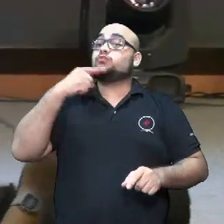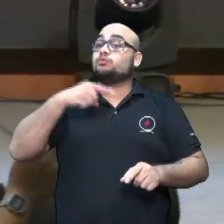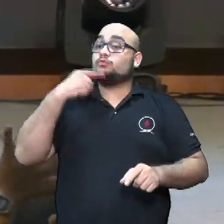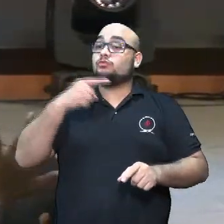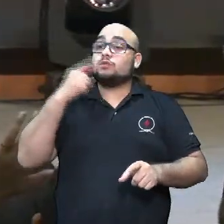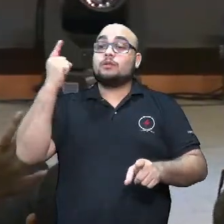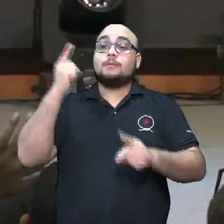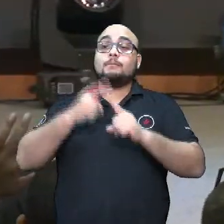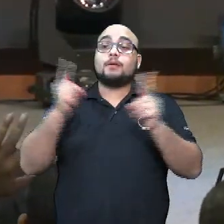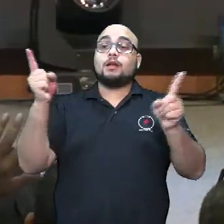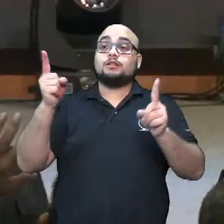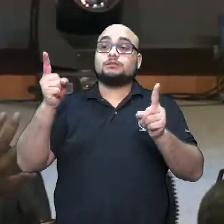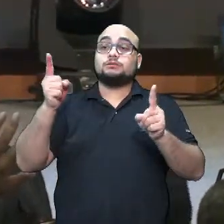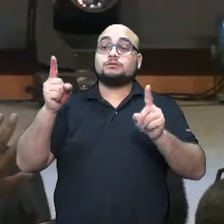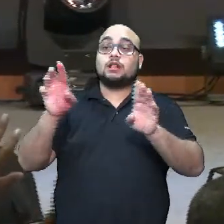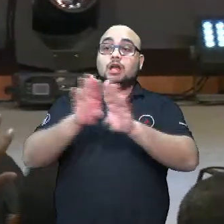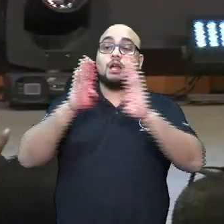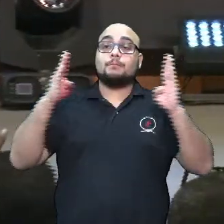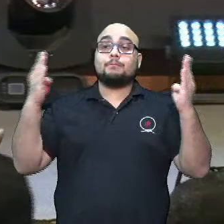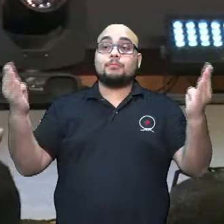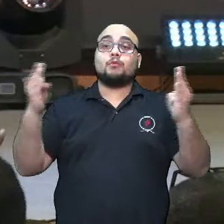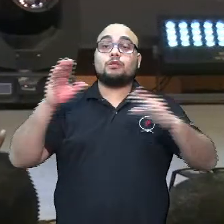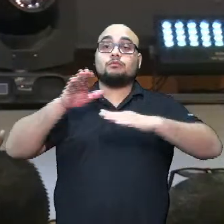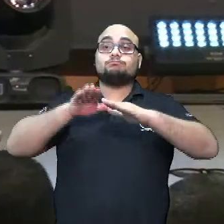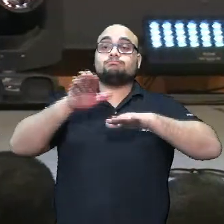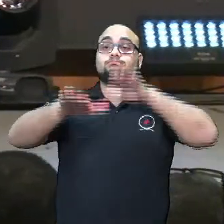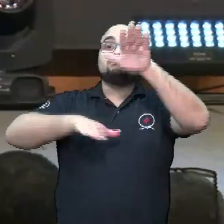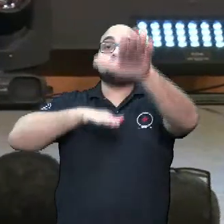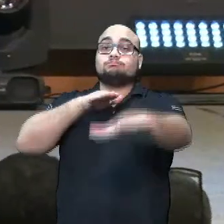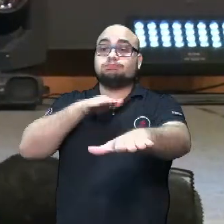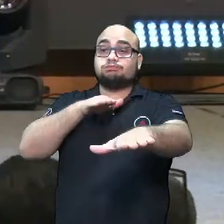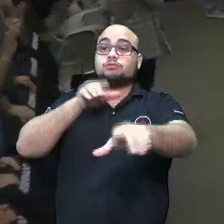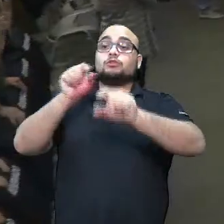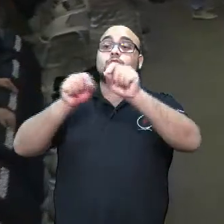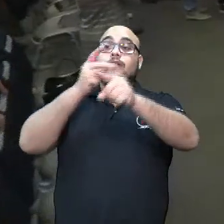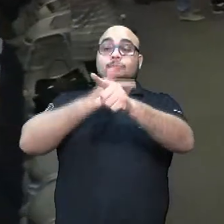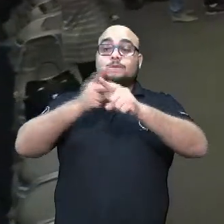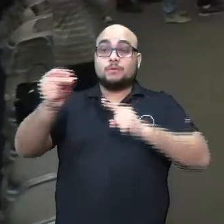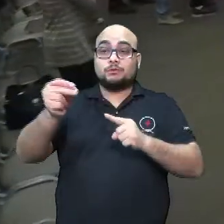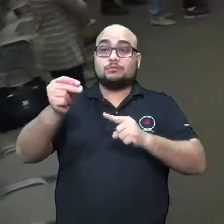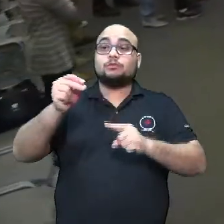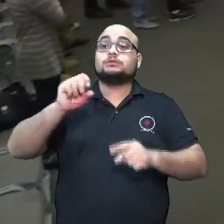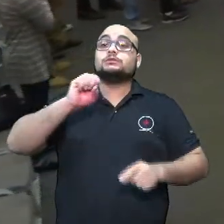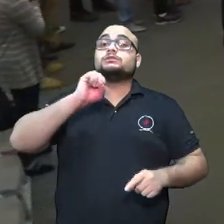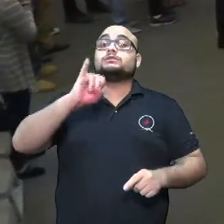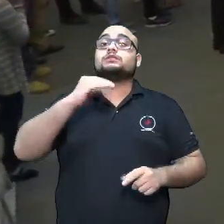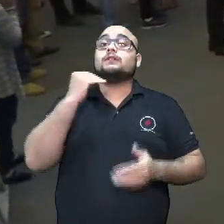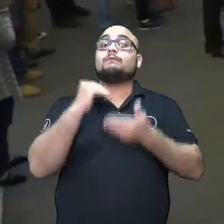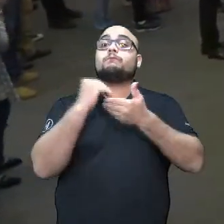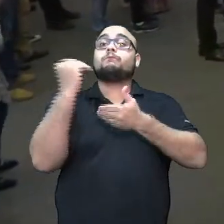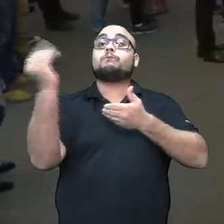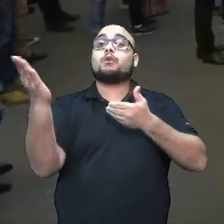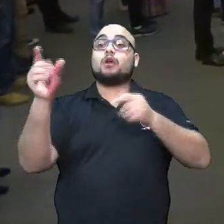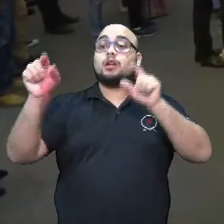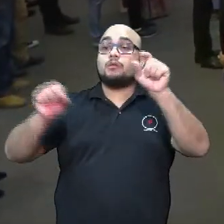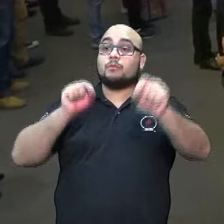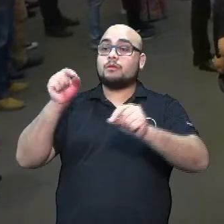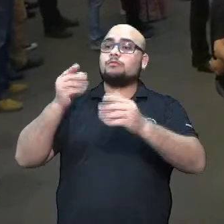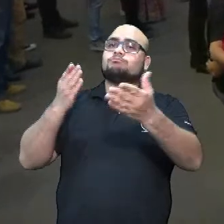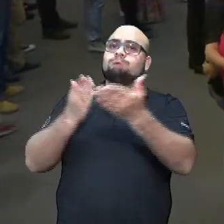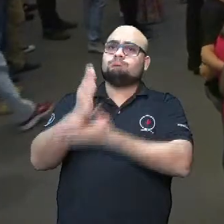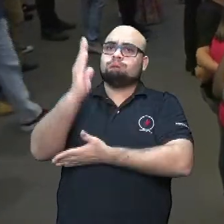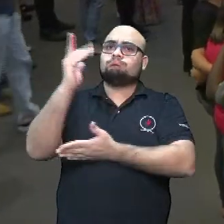pé na porta e venci por dentro, nada me parou do lado de fora. Ei, quando você se vence, nada consegue te